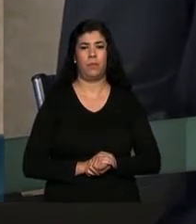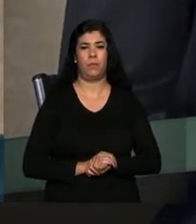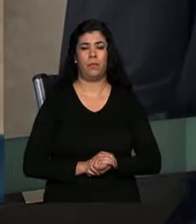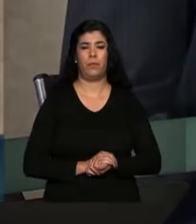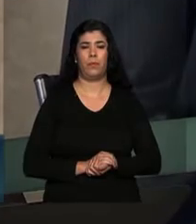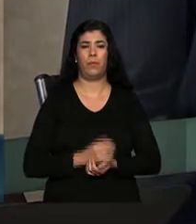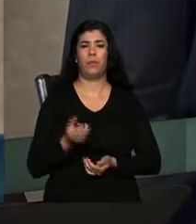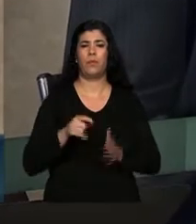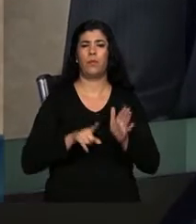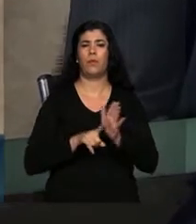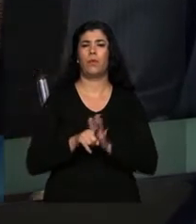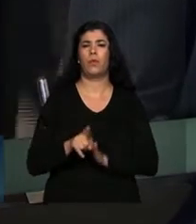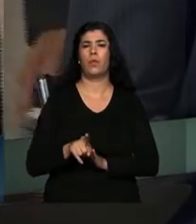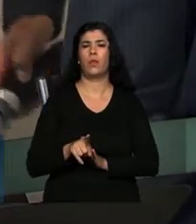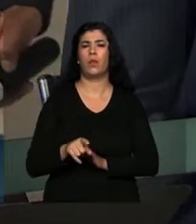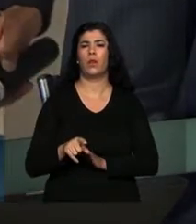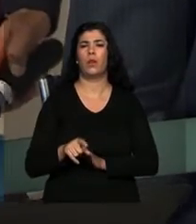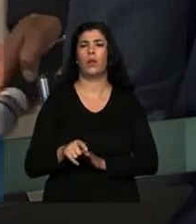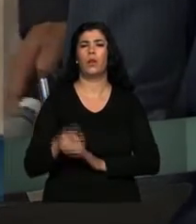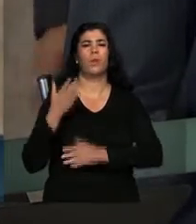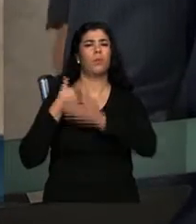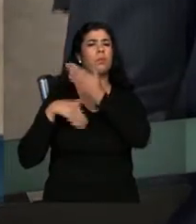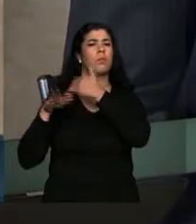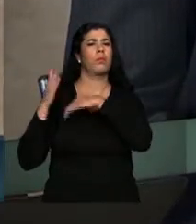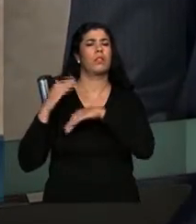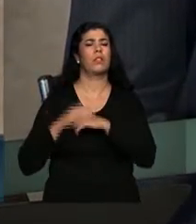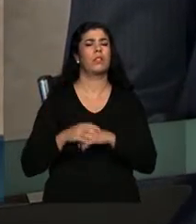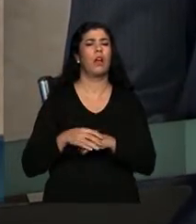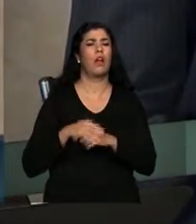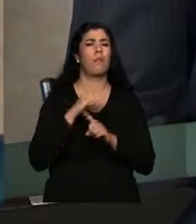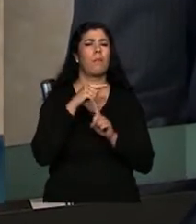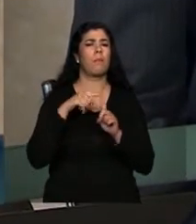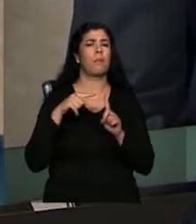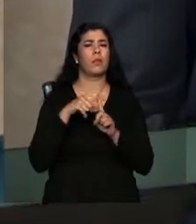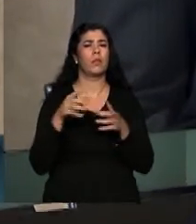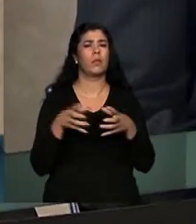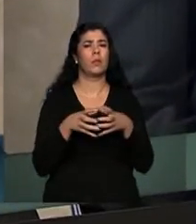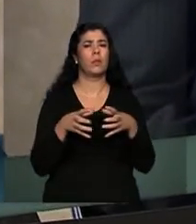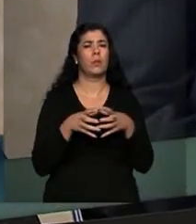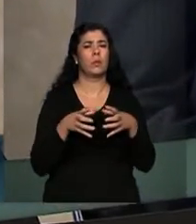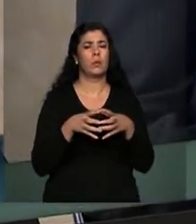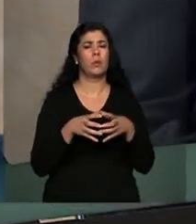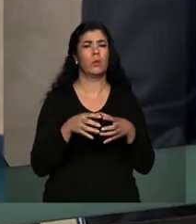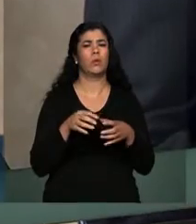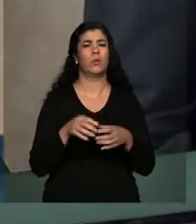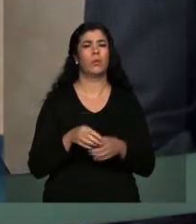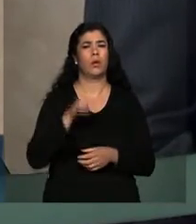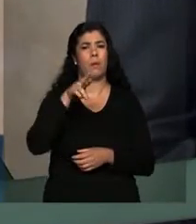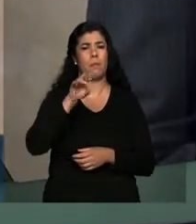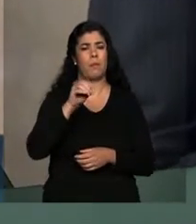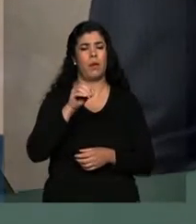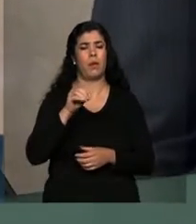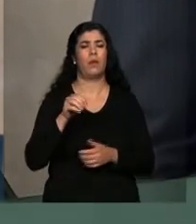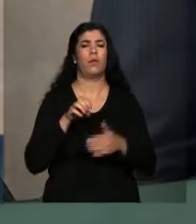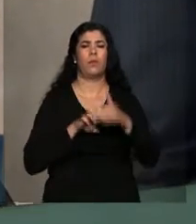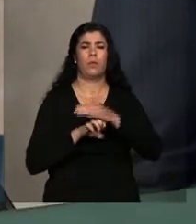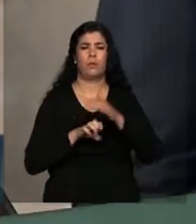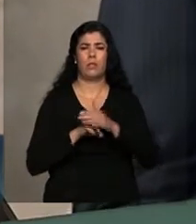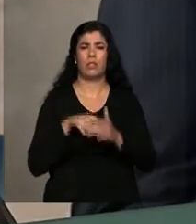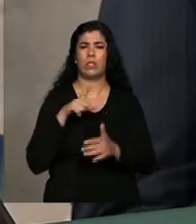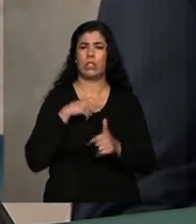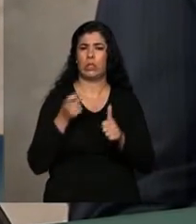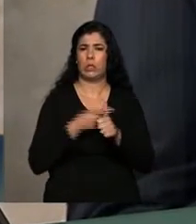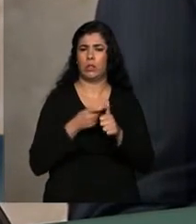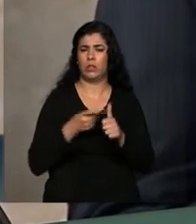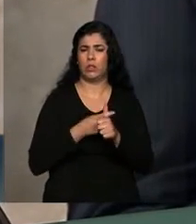Inadimplência. Naquela época, mais da metade dos microempreendedores estavam inadimplentes. Eu queria saber, desses 5 milhões que vocês estão contabilizando hoje,